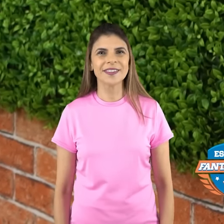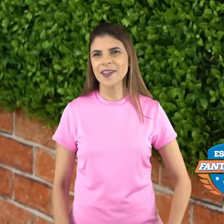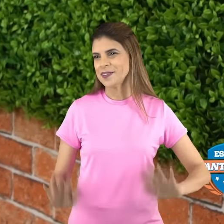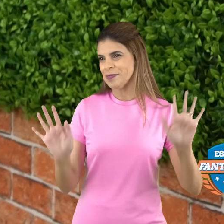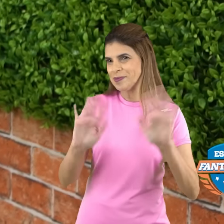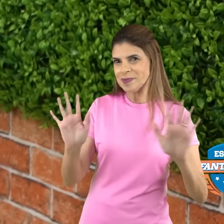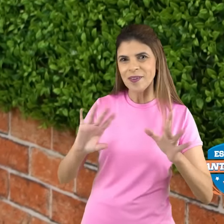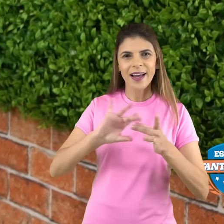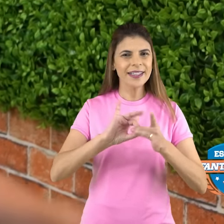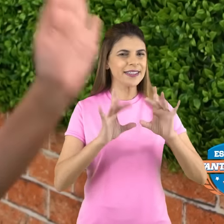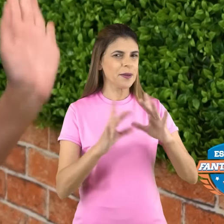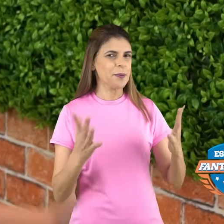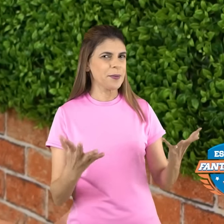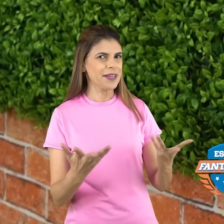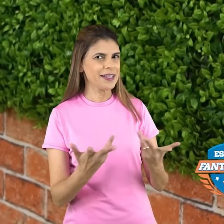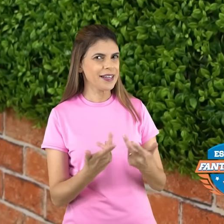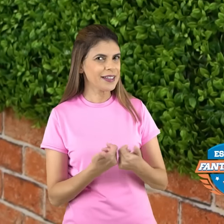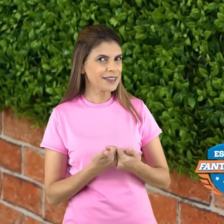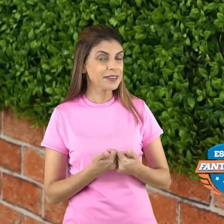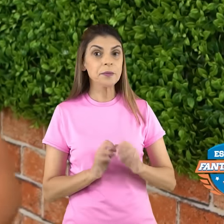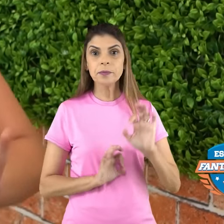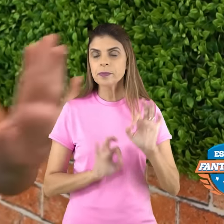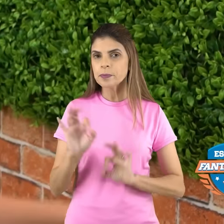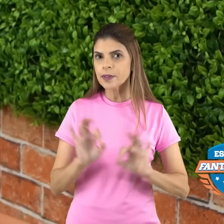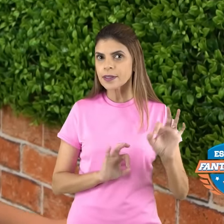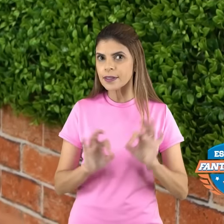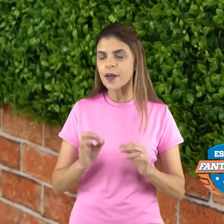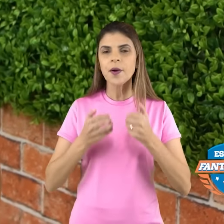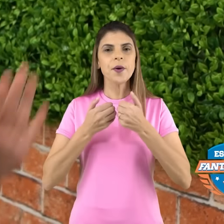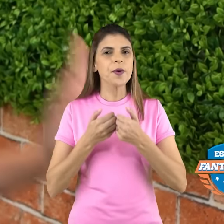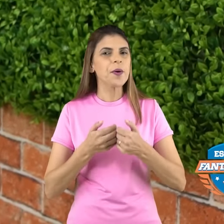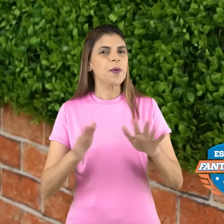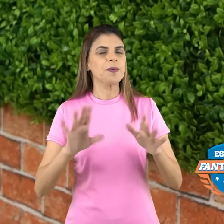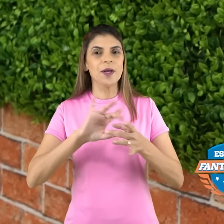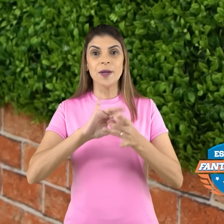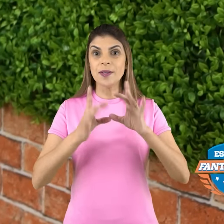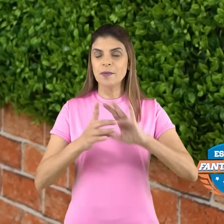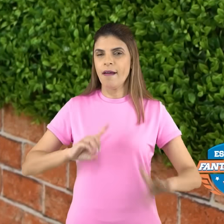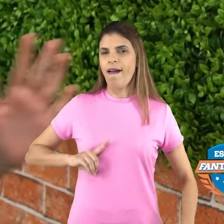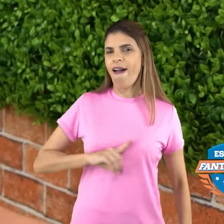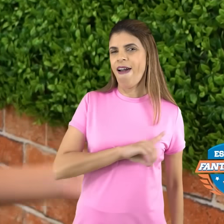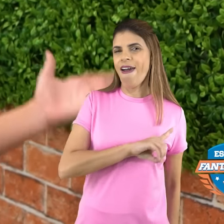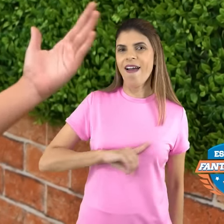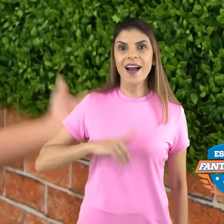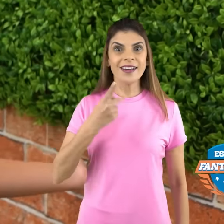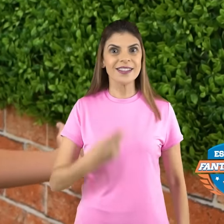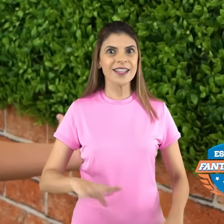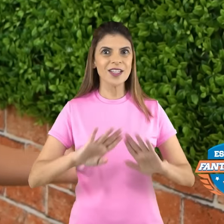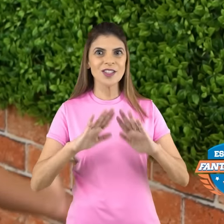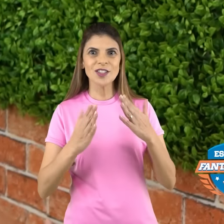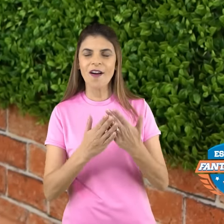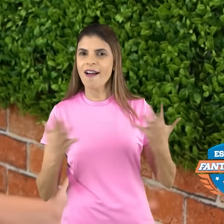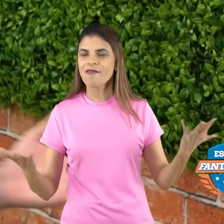Oi, atletas maravilhosos! Estão preparados? Vamos começar as Olimpíadas Sinistras da Escola